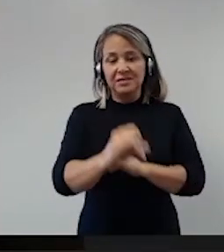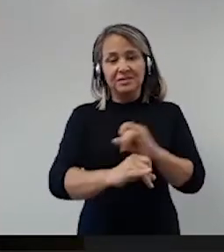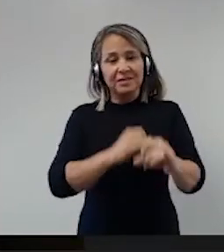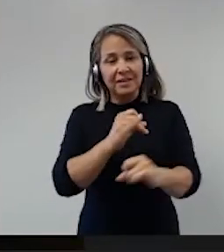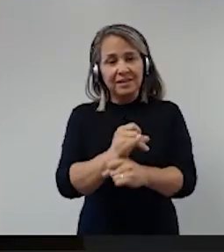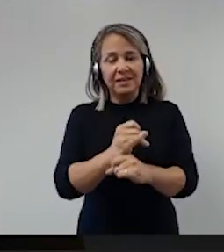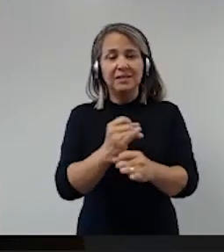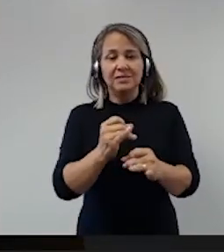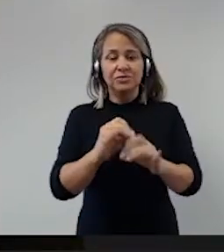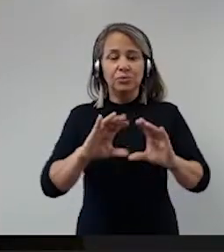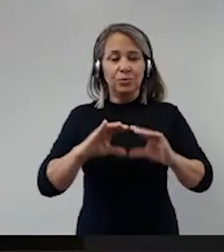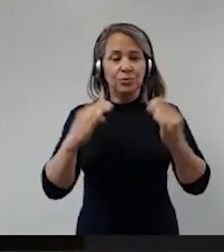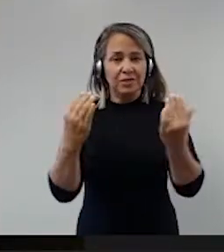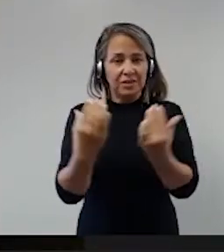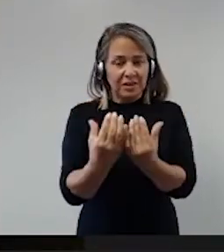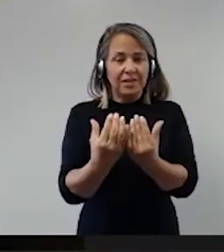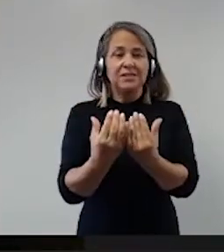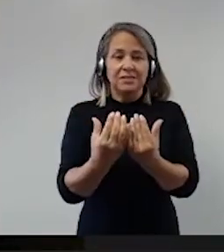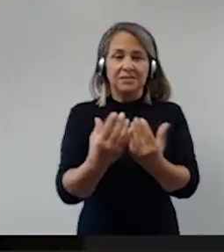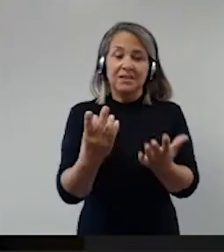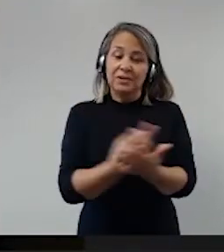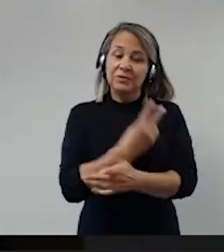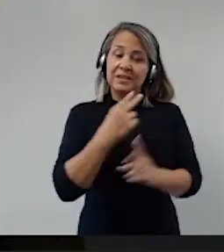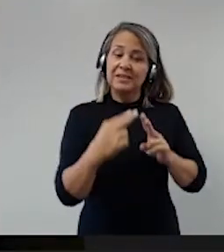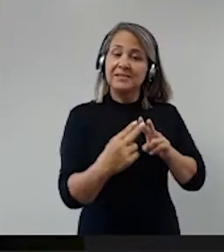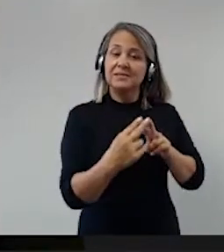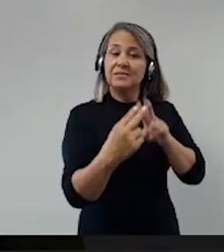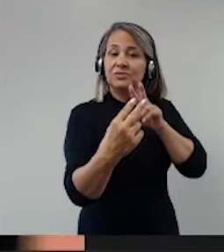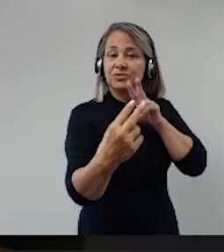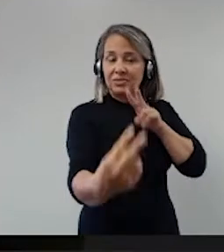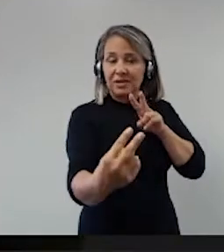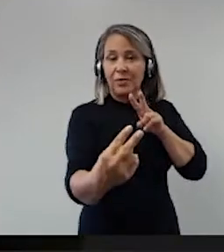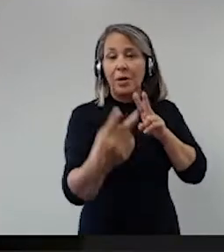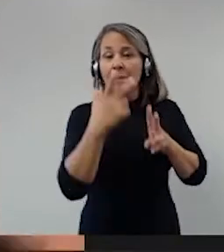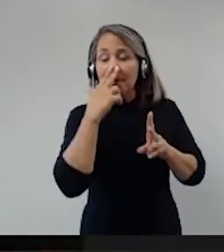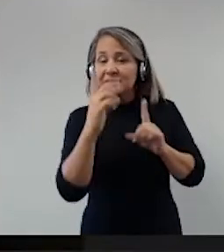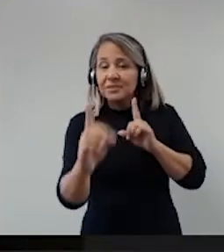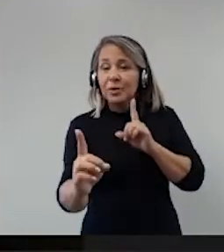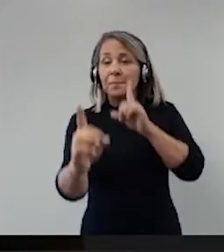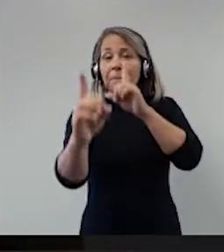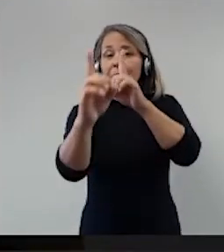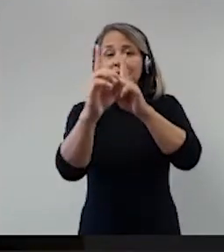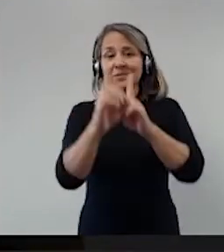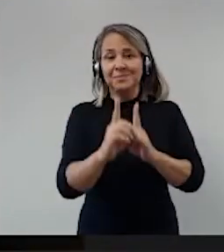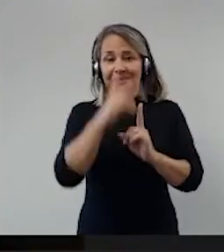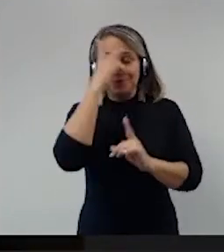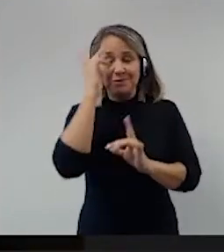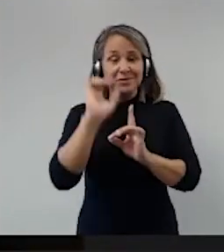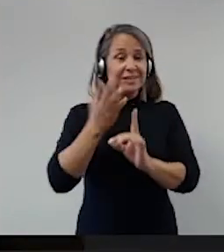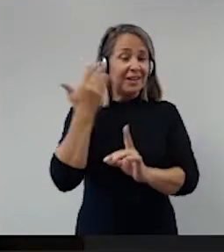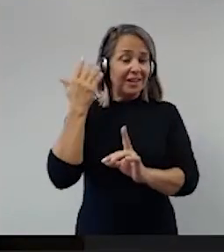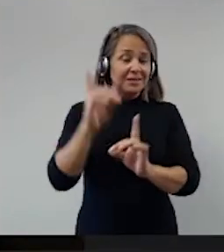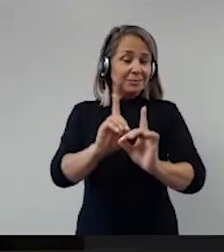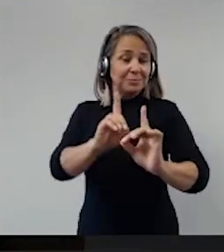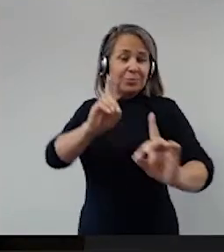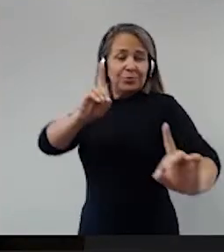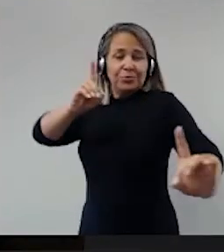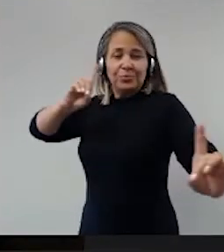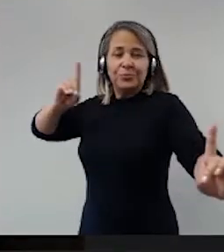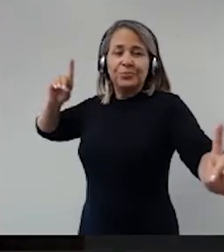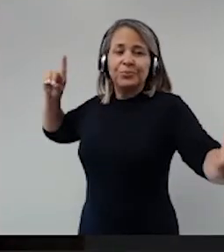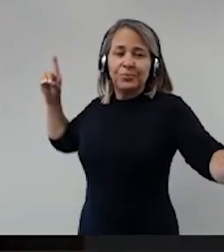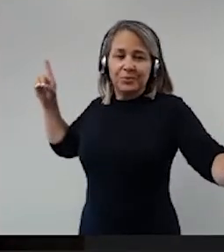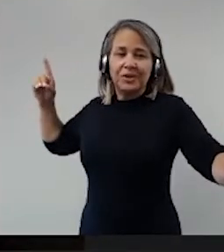que acontece de forma digital, eles vêm aproximar pessoas que estão tão distantes, né, de